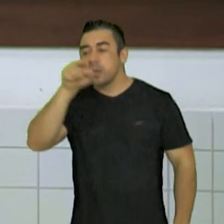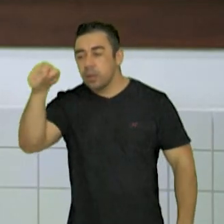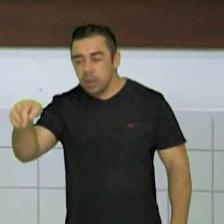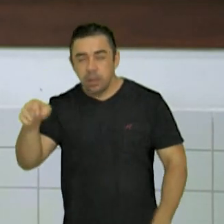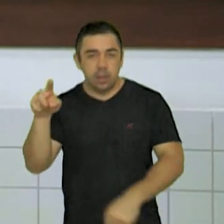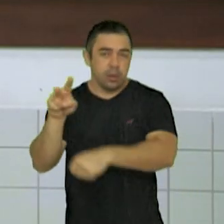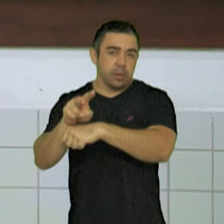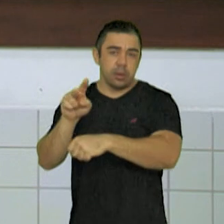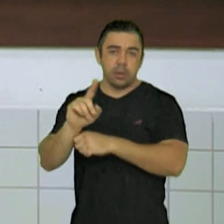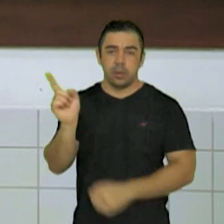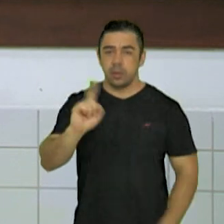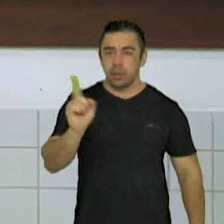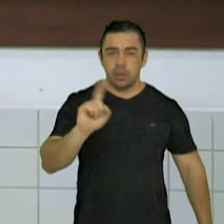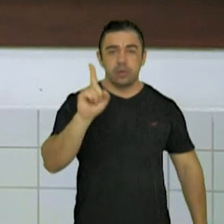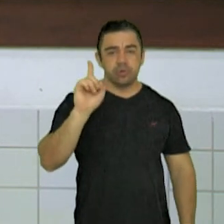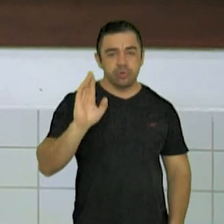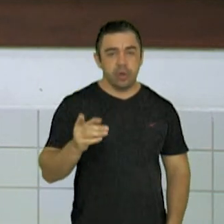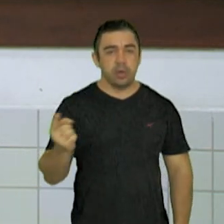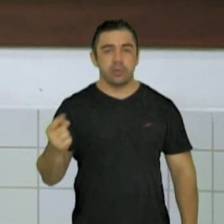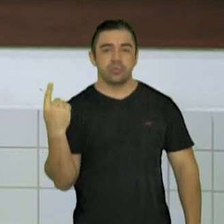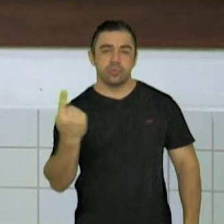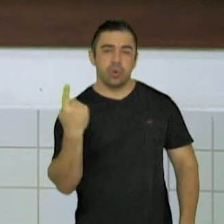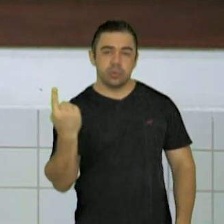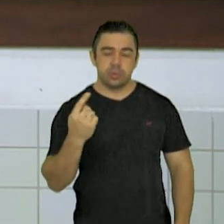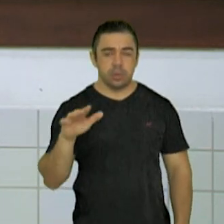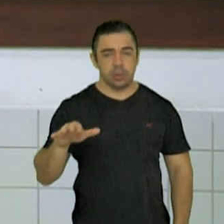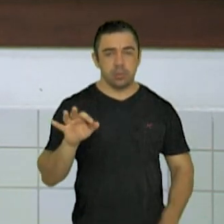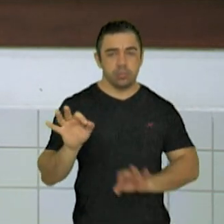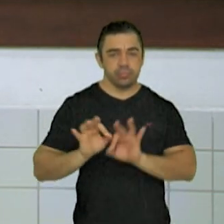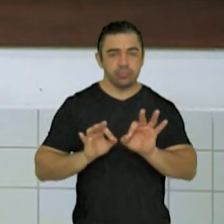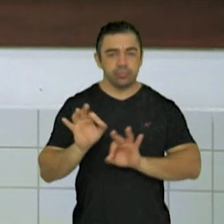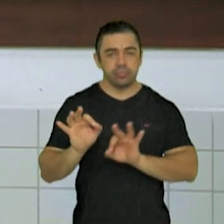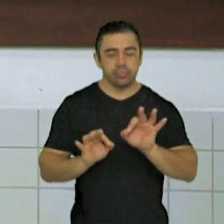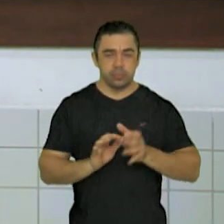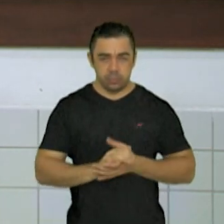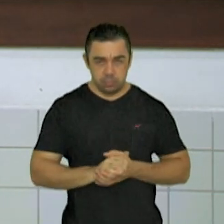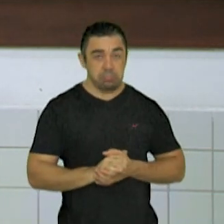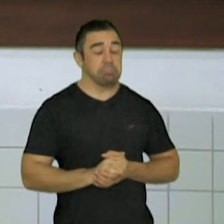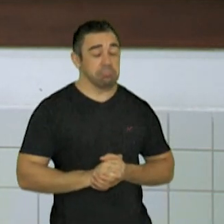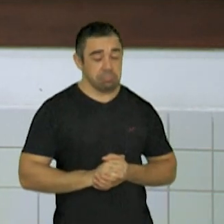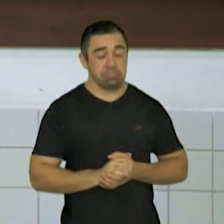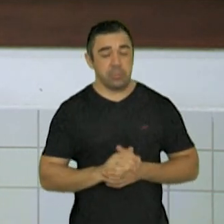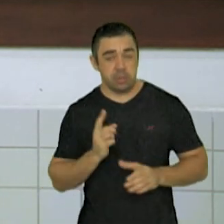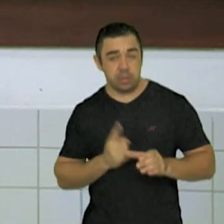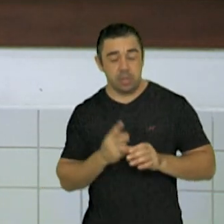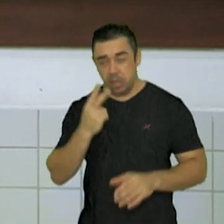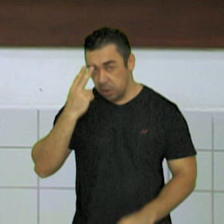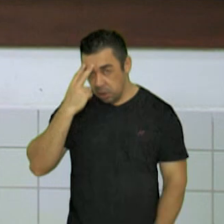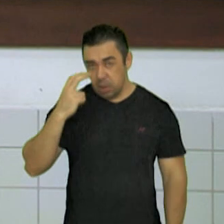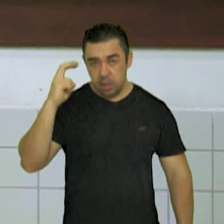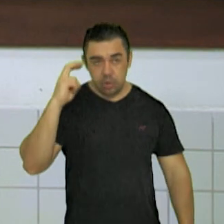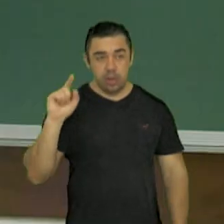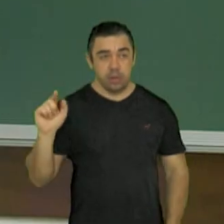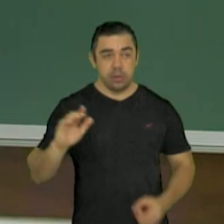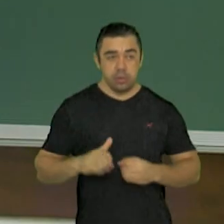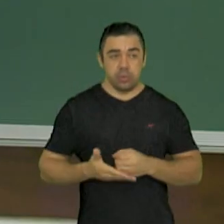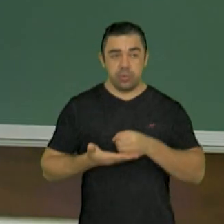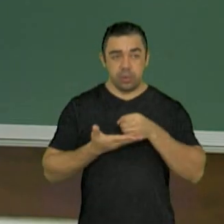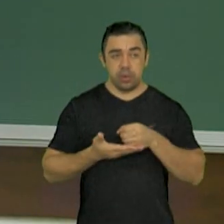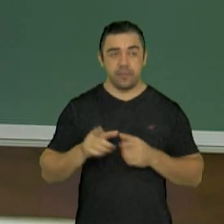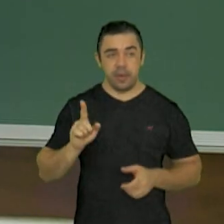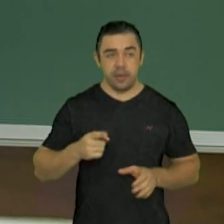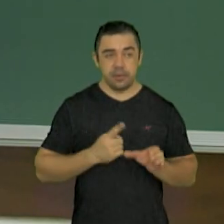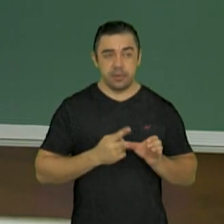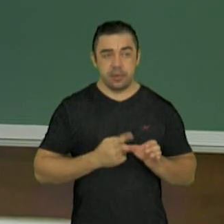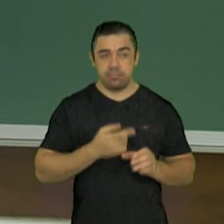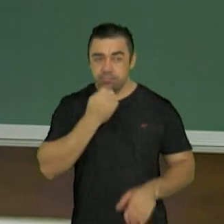lá para resolver o problema, vai ser resolvido automaticamente. Né? Essa automação que eu falei para vocês, a cidade se